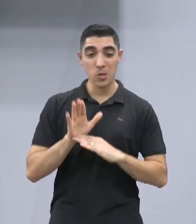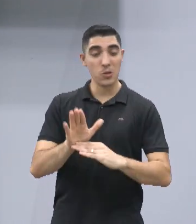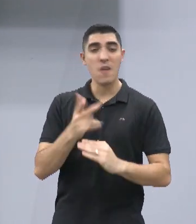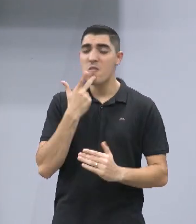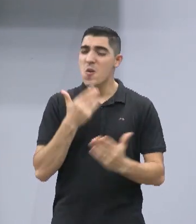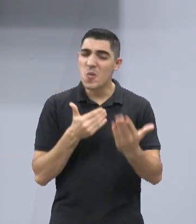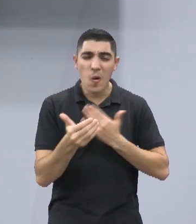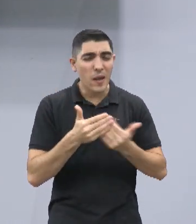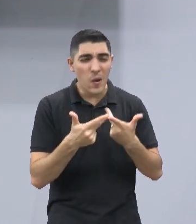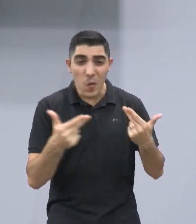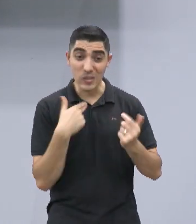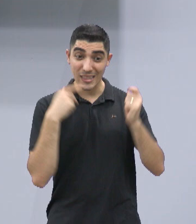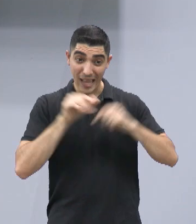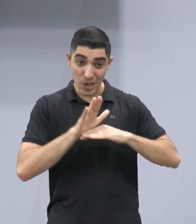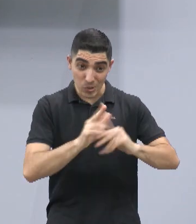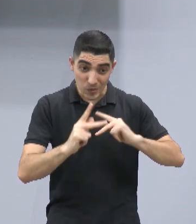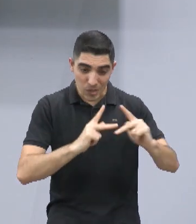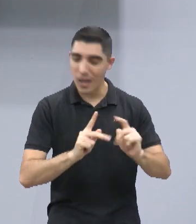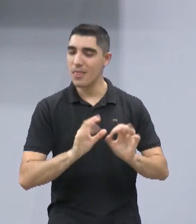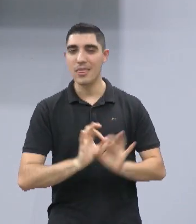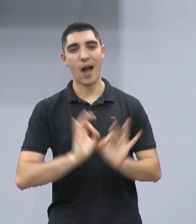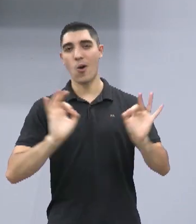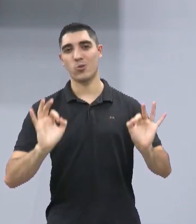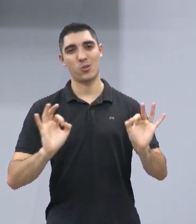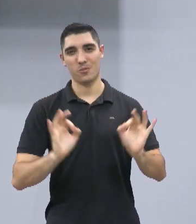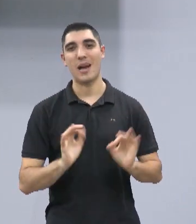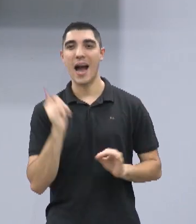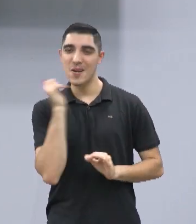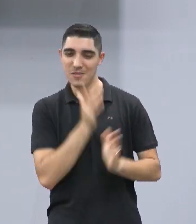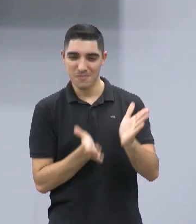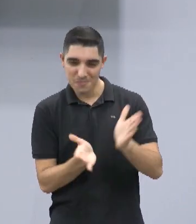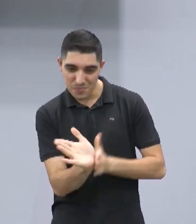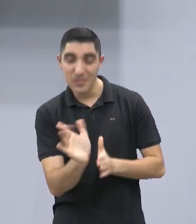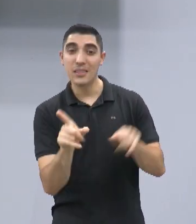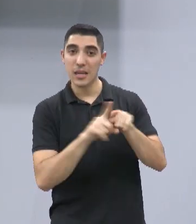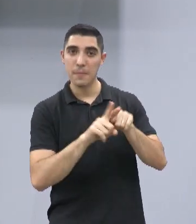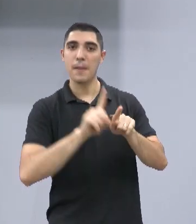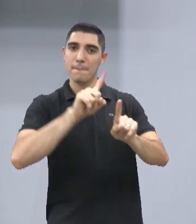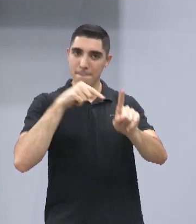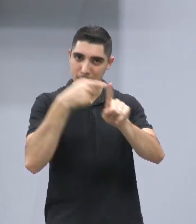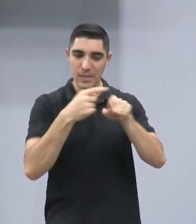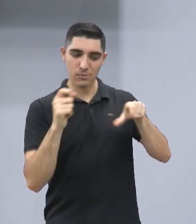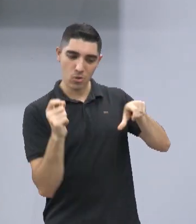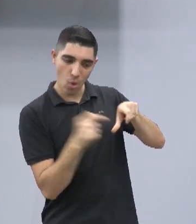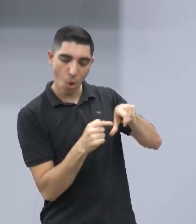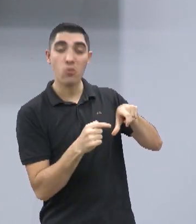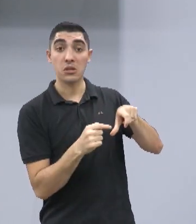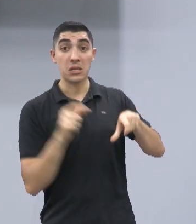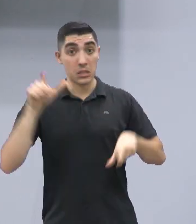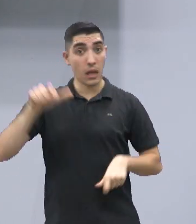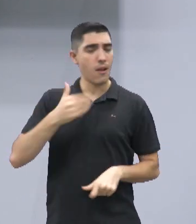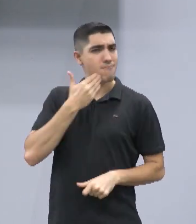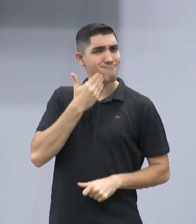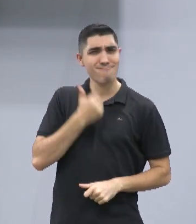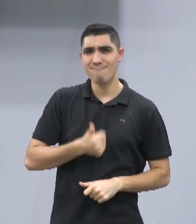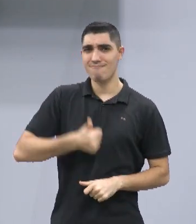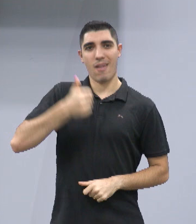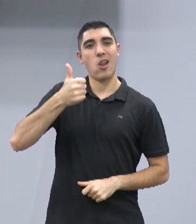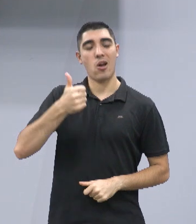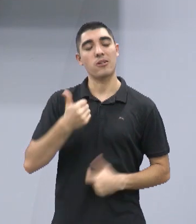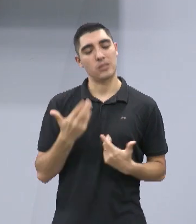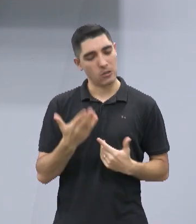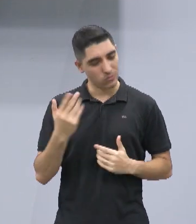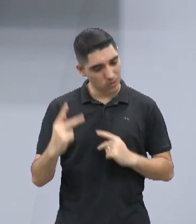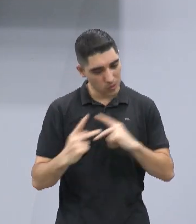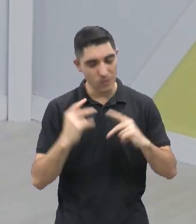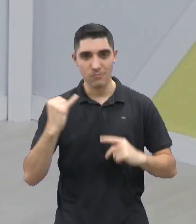ajudar, ela ajudaria, então ela ajudou com um passe e um gol, tanto foi que eleita a melhor da partida, um importante passo para o São José, mas